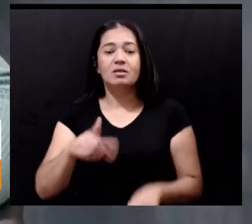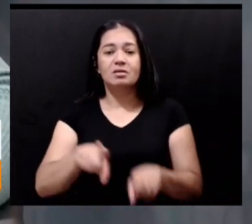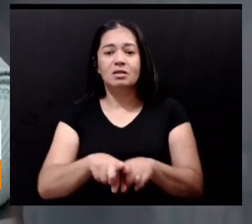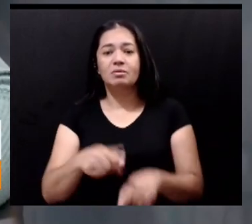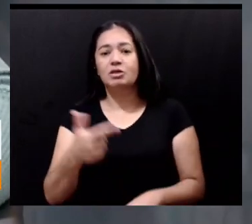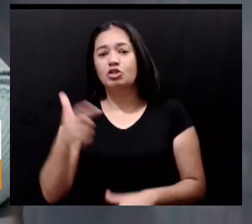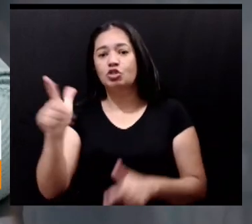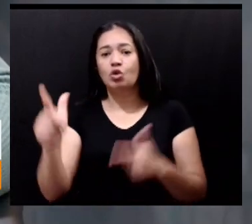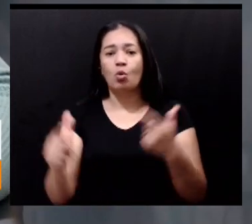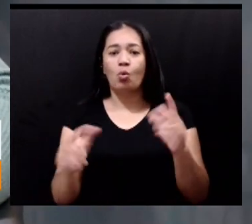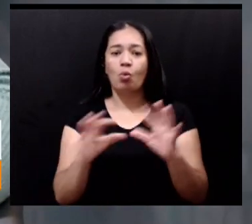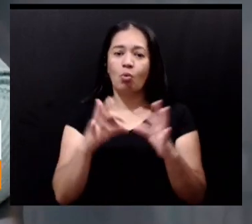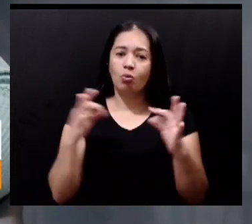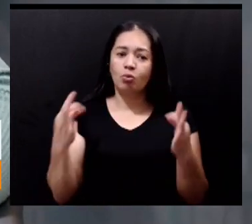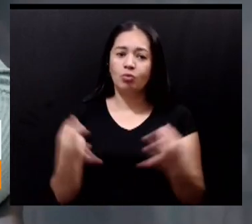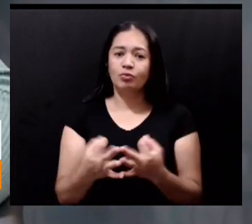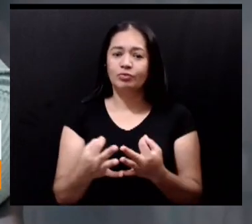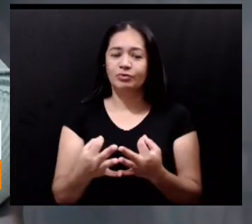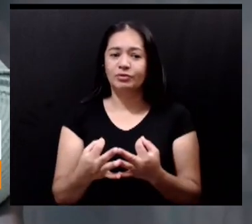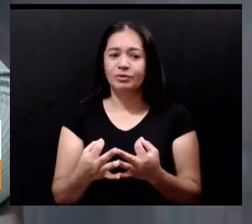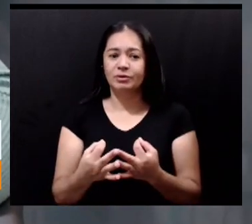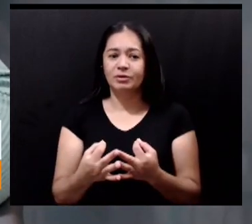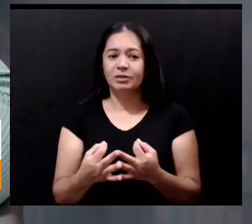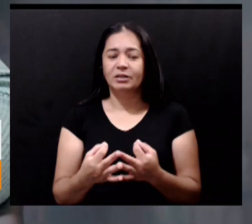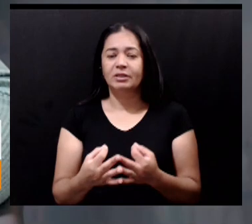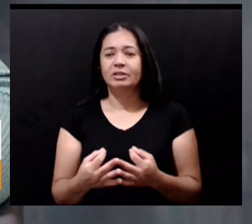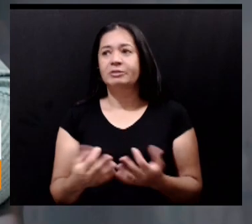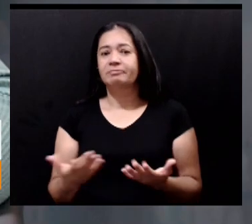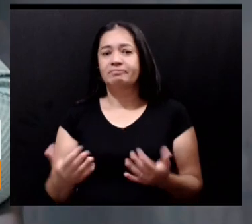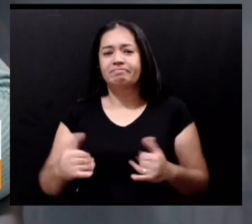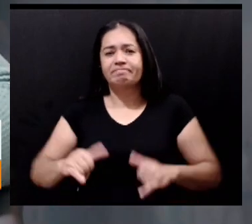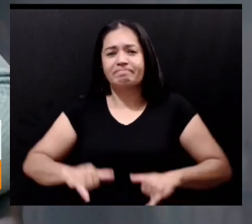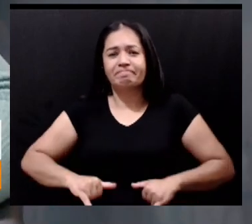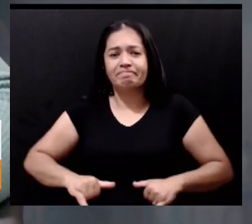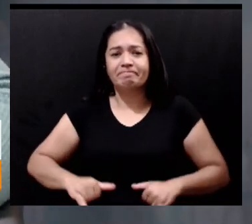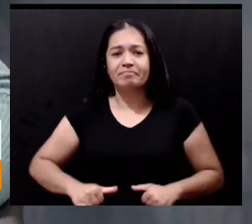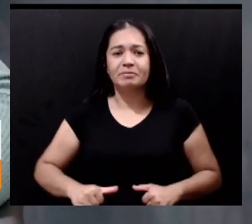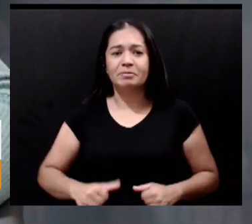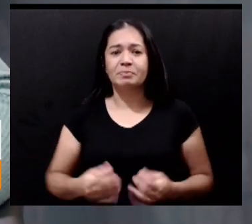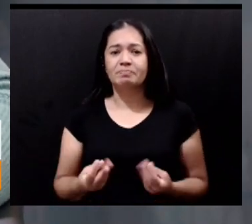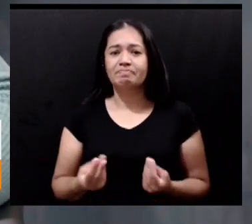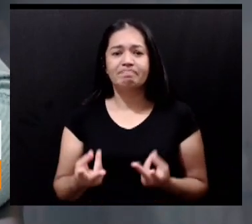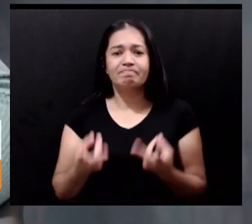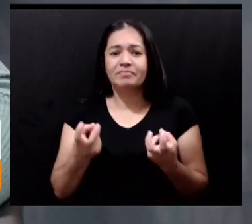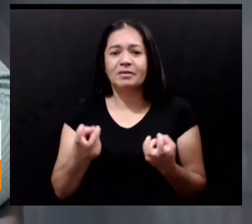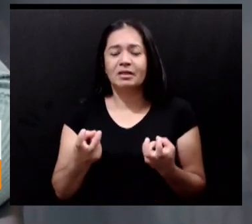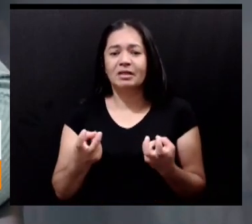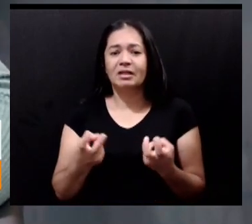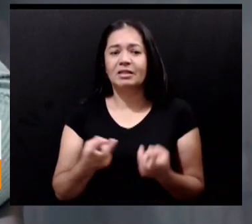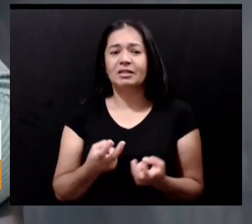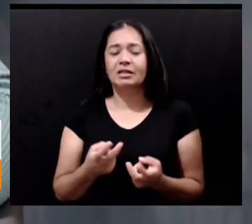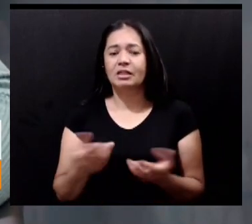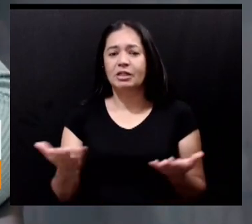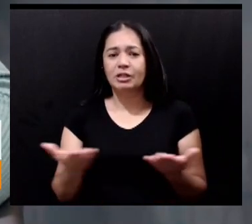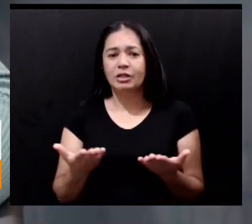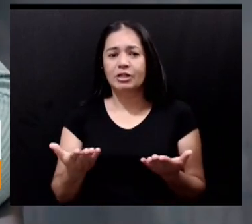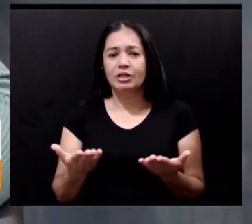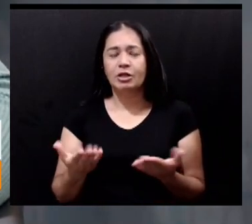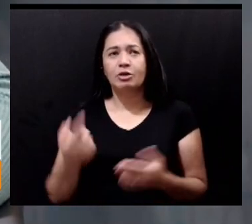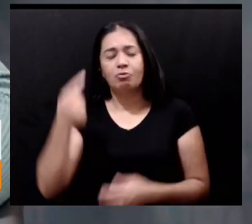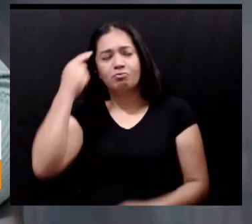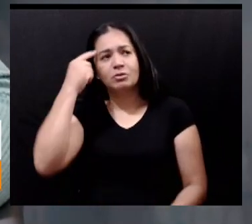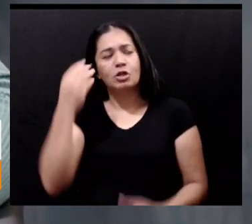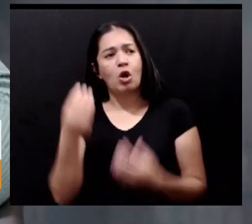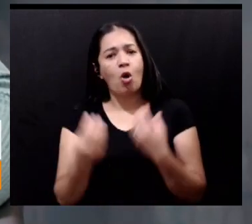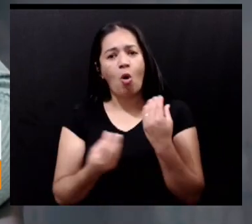não tinham essa dor legitimada, reconhecida e validada, eh, me trouxe esse espaço, como é necessário a gente ter espaço para